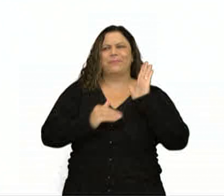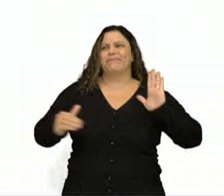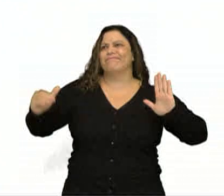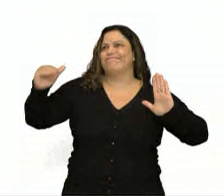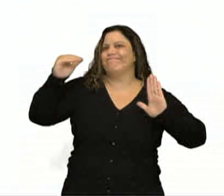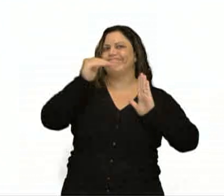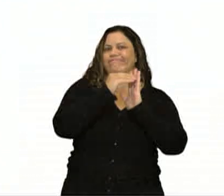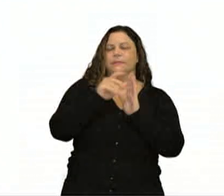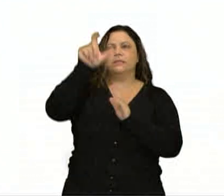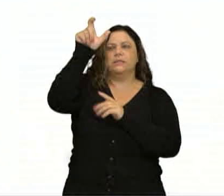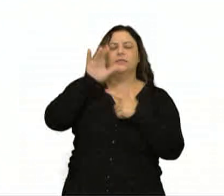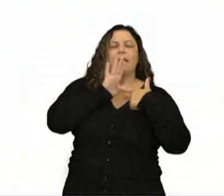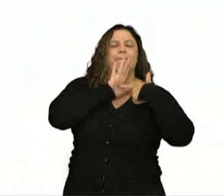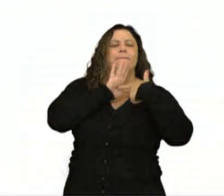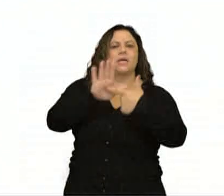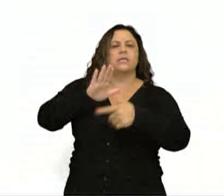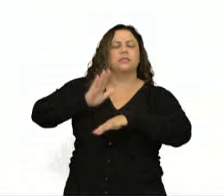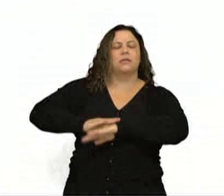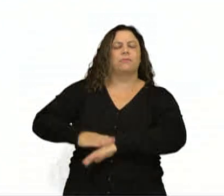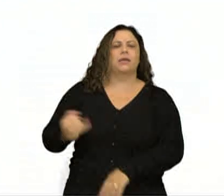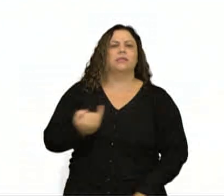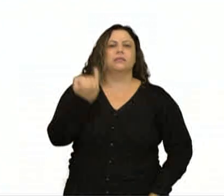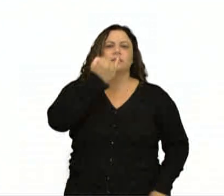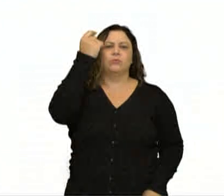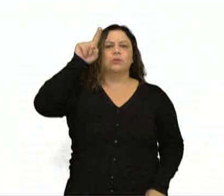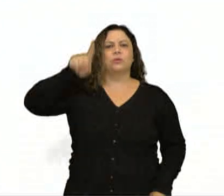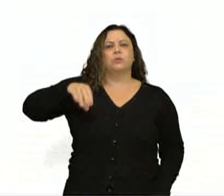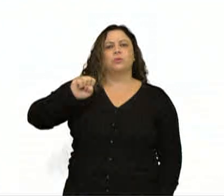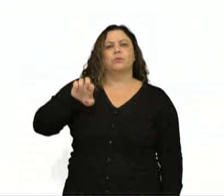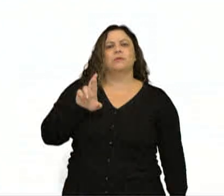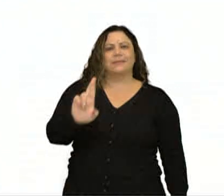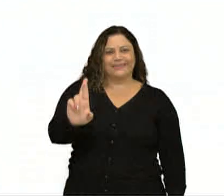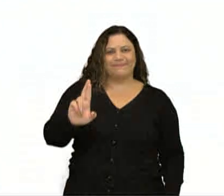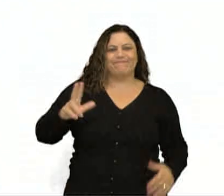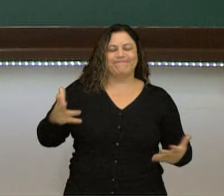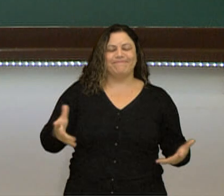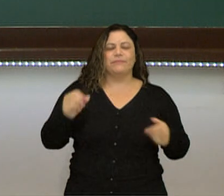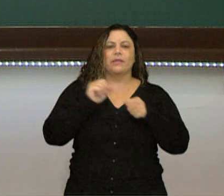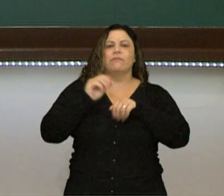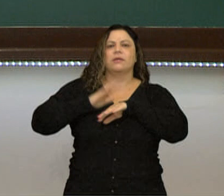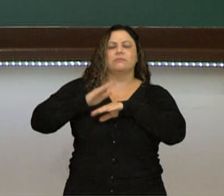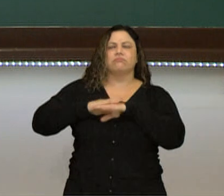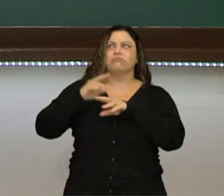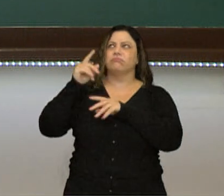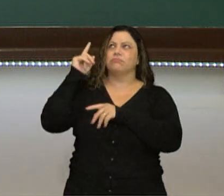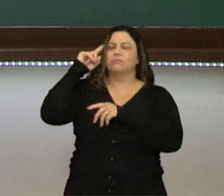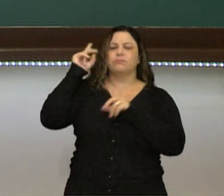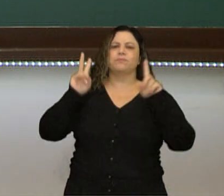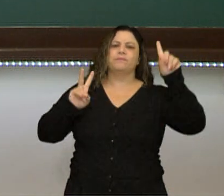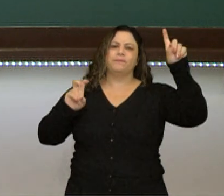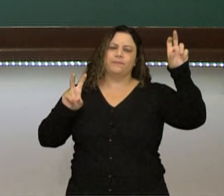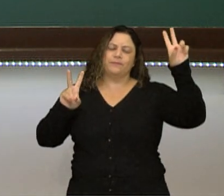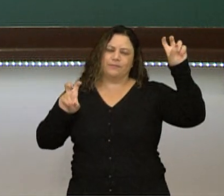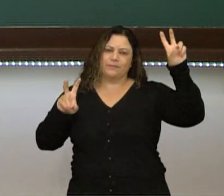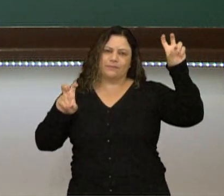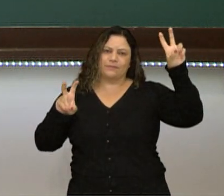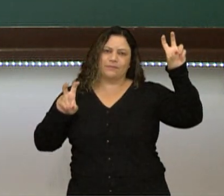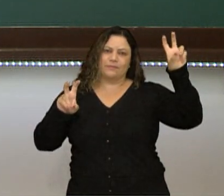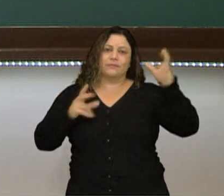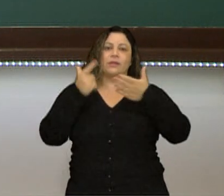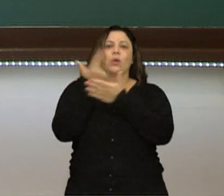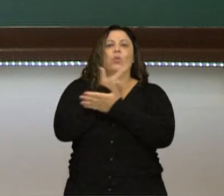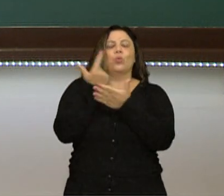parecer é mais importante do que ser. Fazendo uma referência a um livro